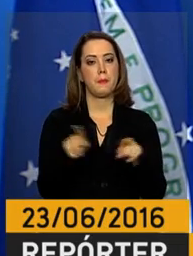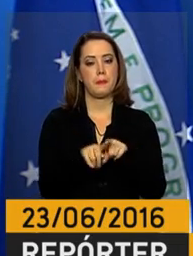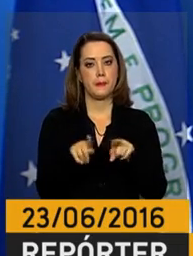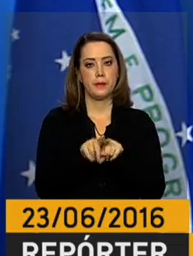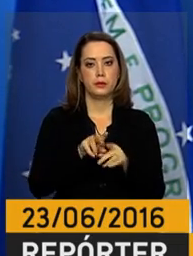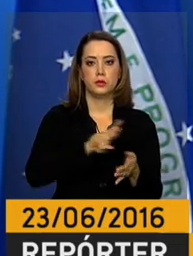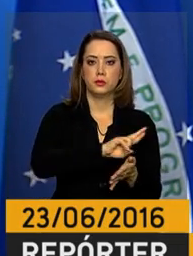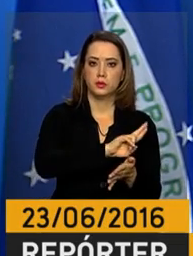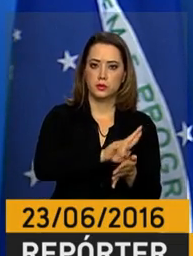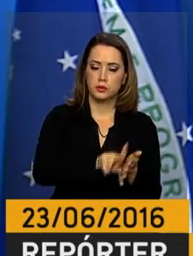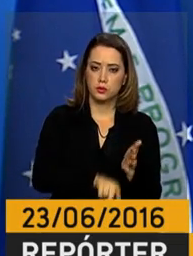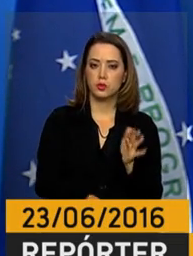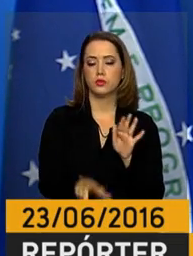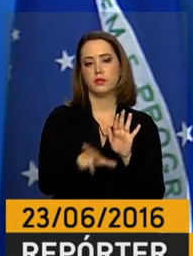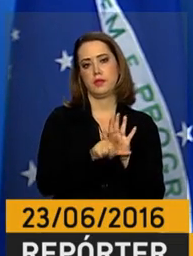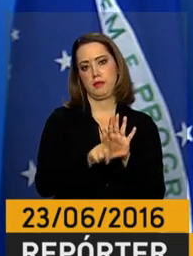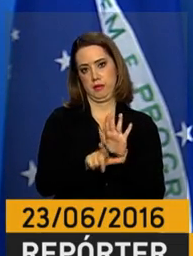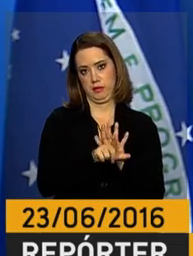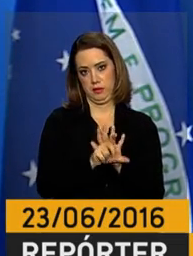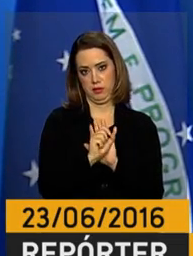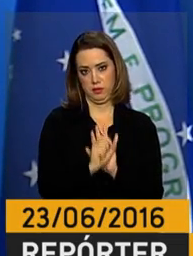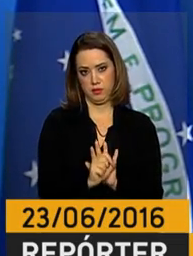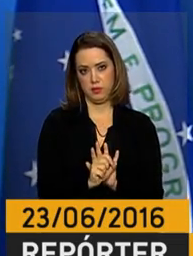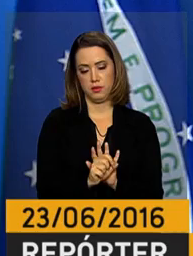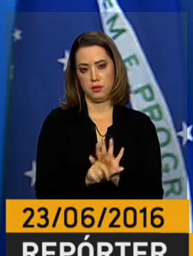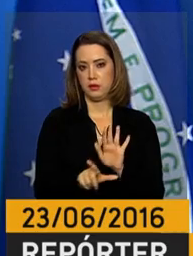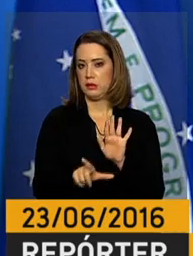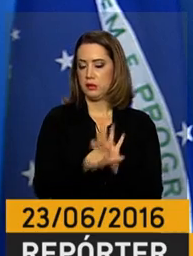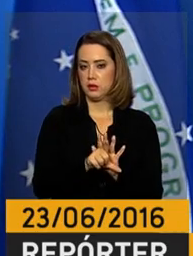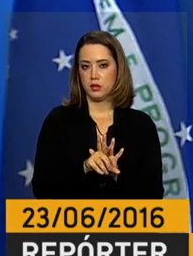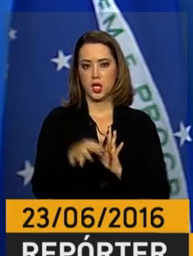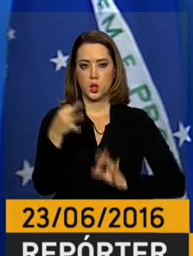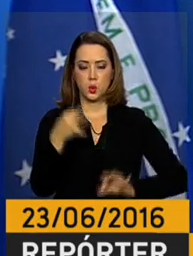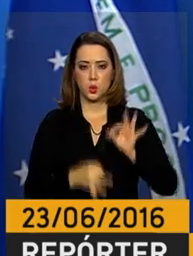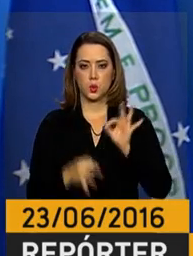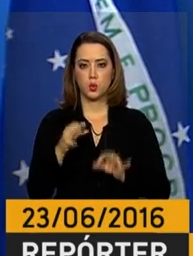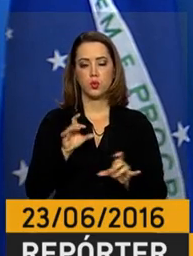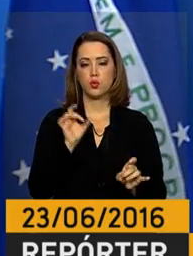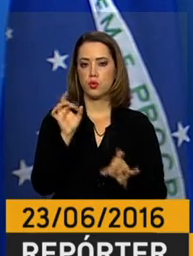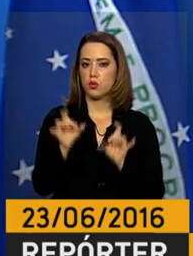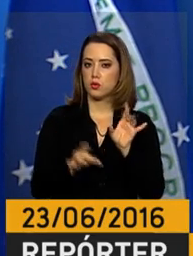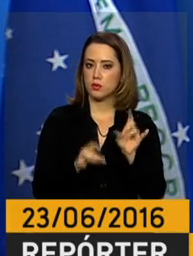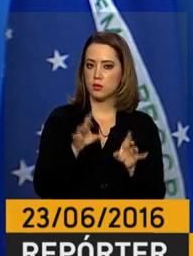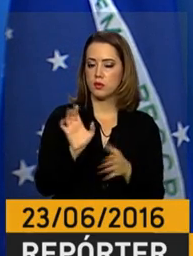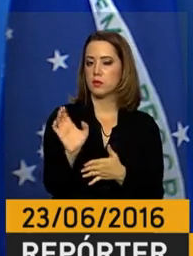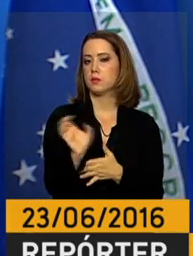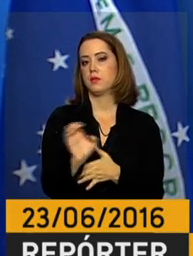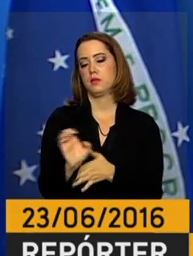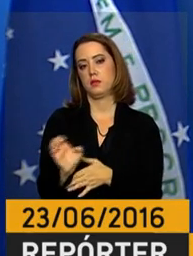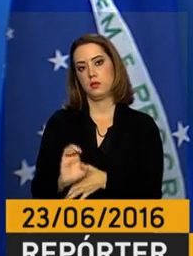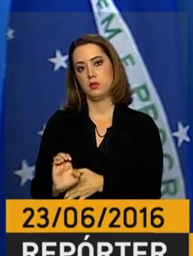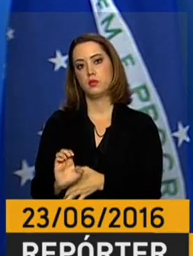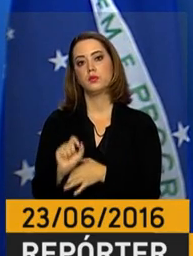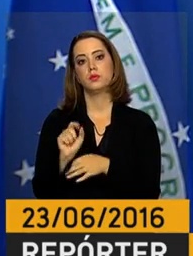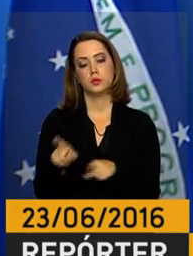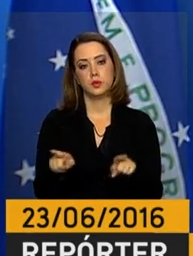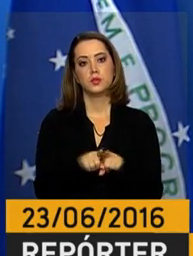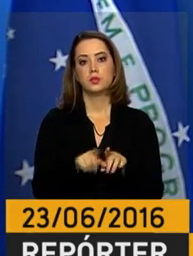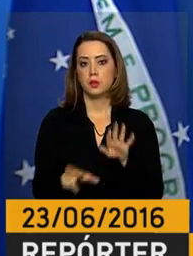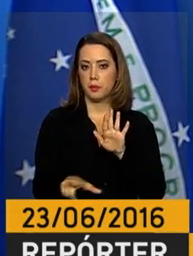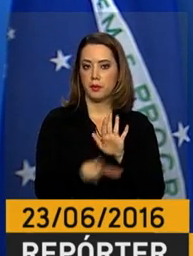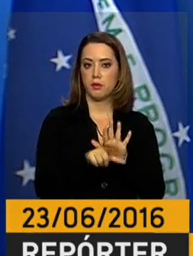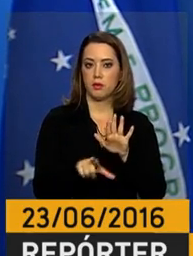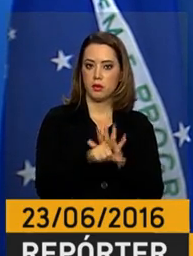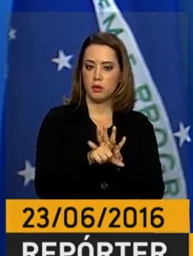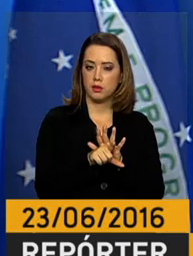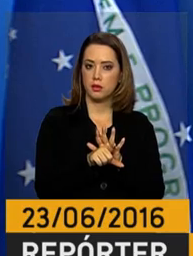especiais federais a lei dos juizados especiais da fazenda pública no âmbito dos estados e a lei das medidas